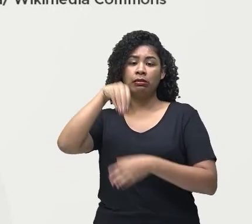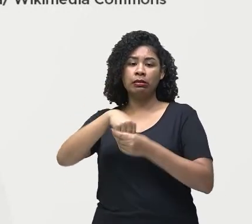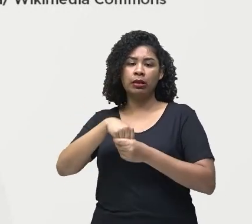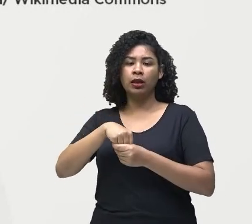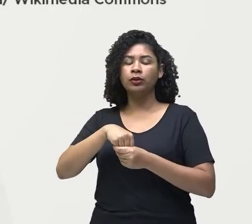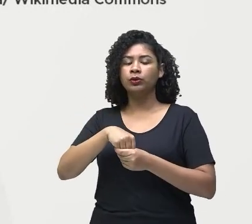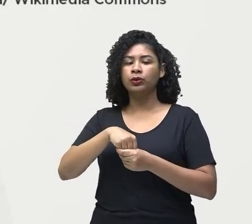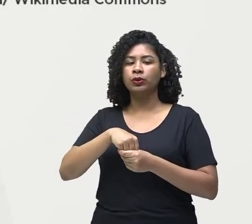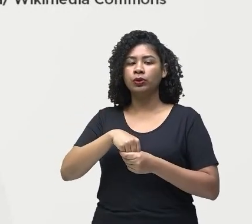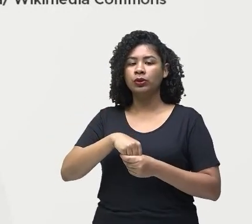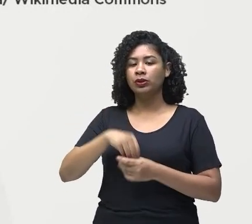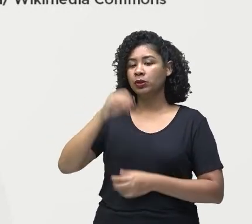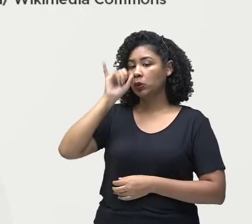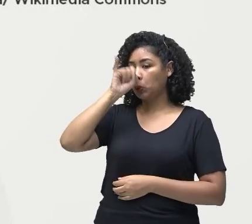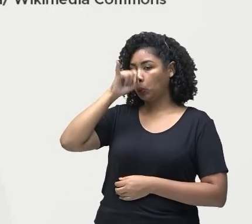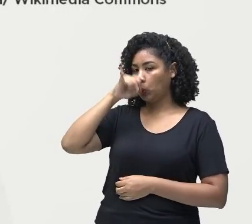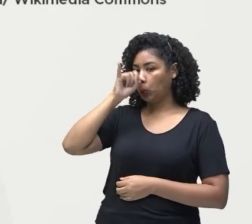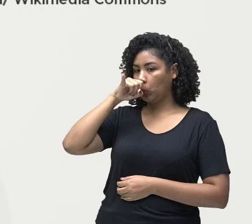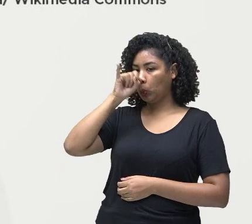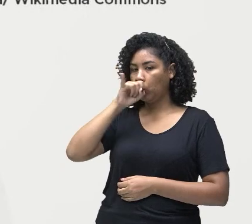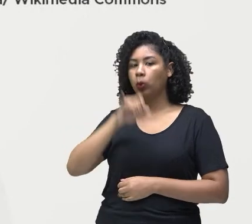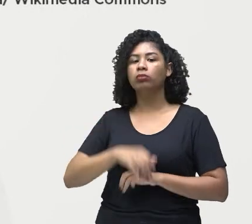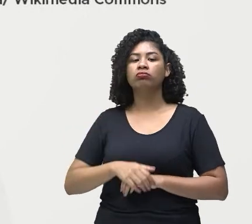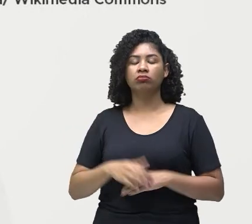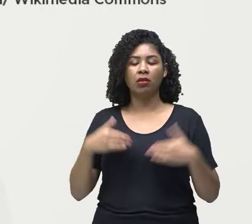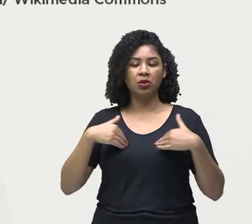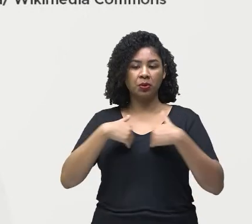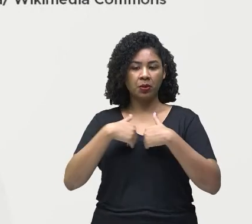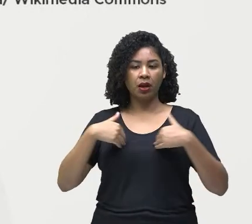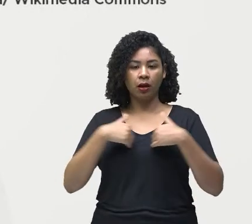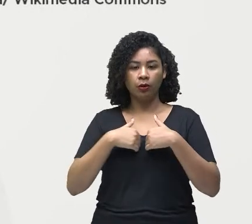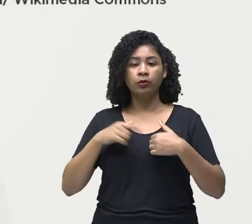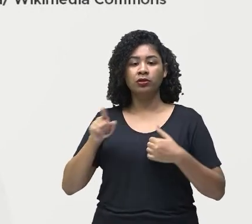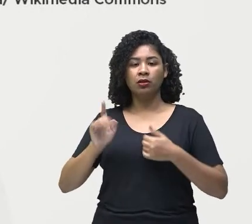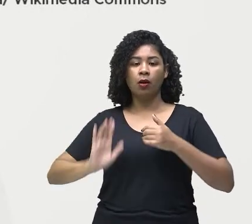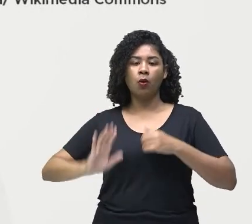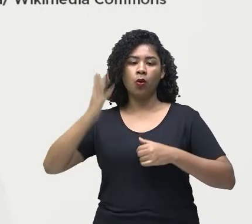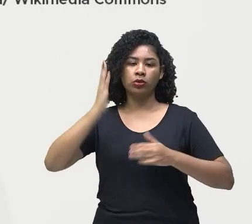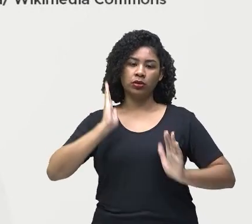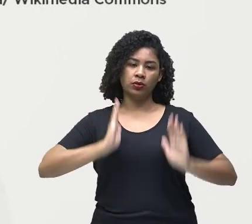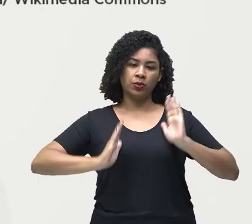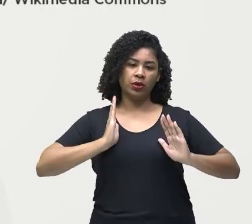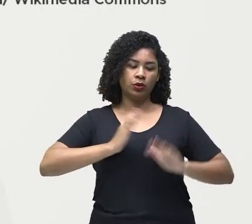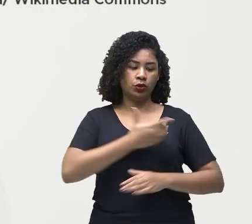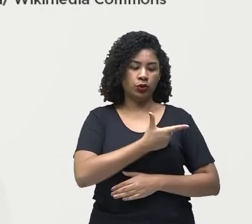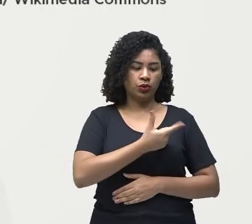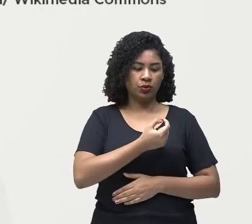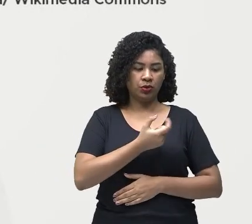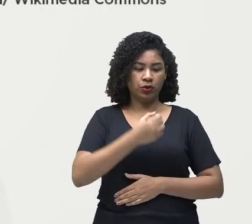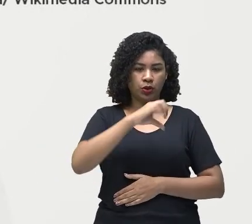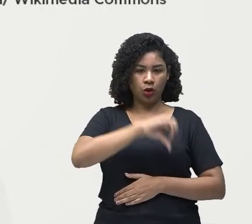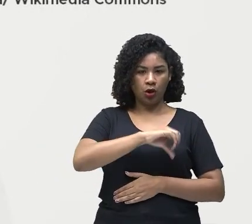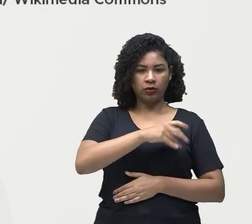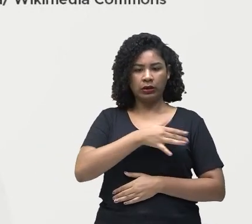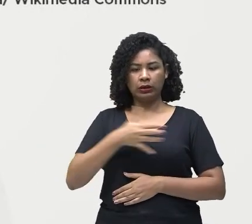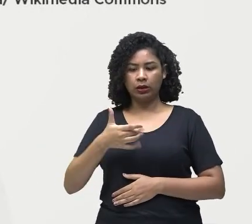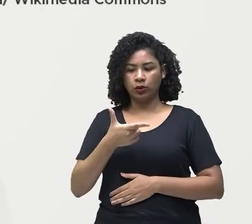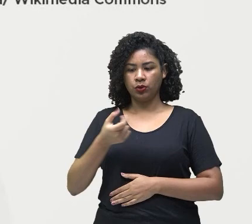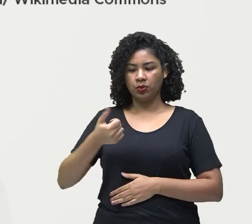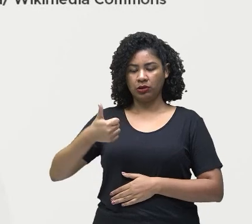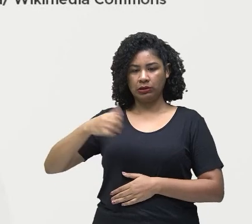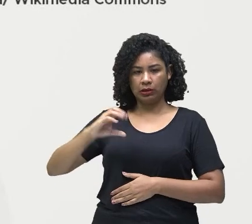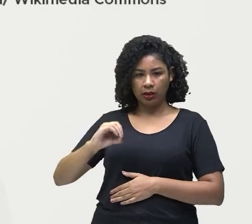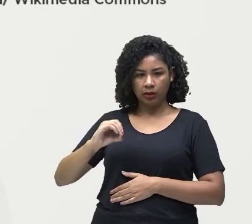e ela aconteceu entre 2009 e 2010. Estima-se que de 17